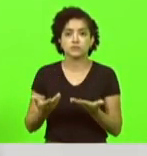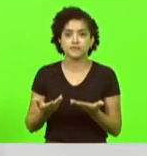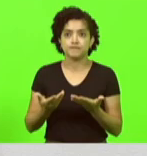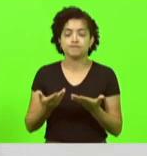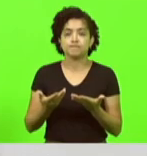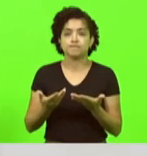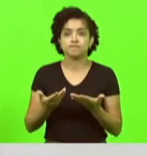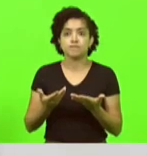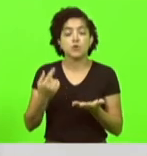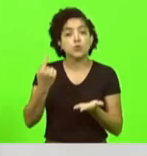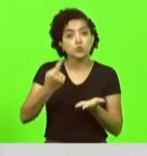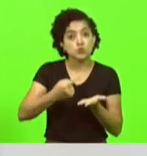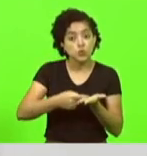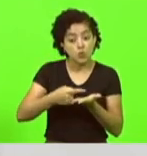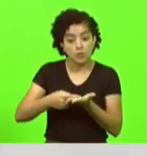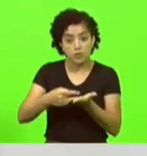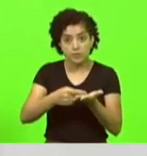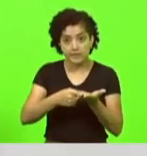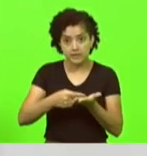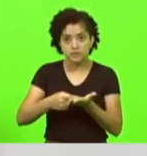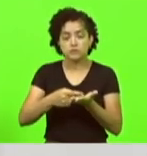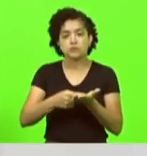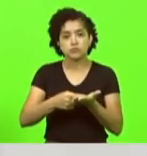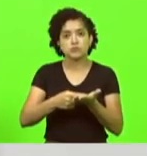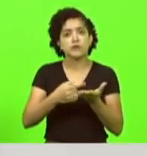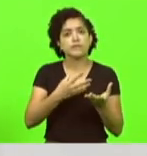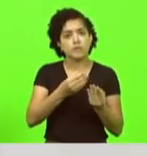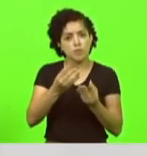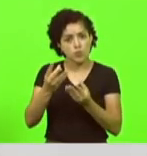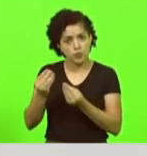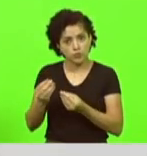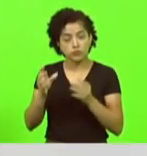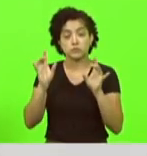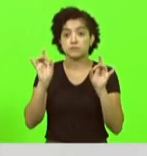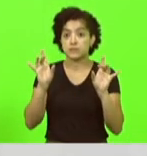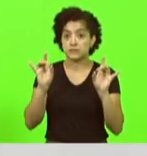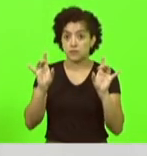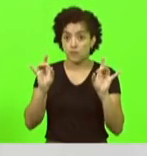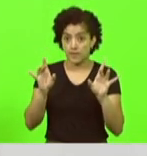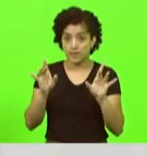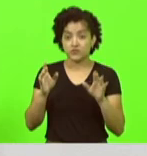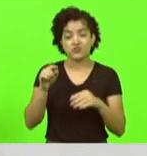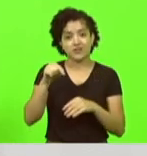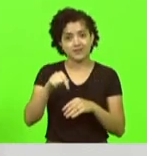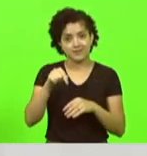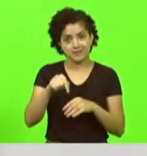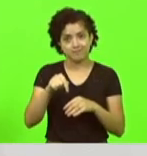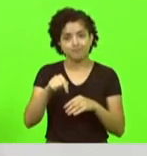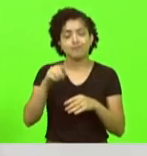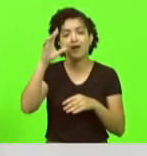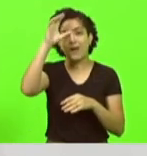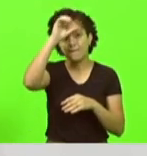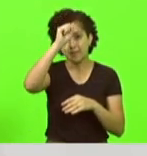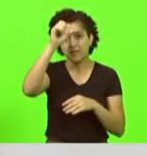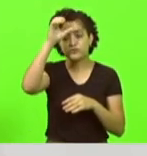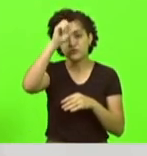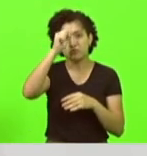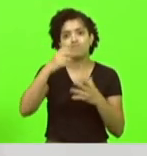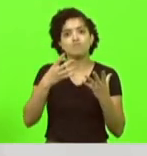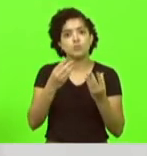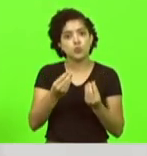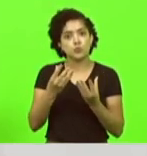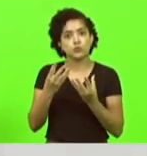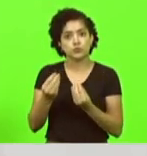e os compromissos fóruns foram intensos esse especialmente neste plenário onde aprendi muito